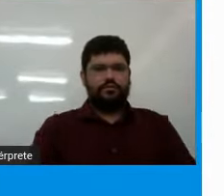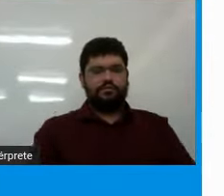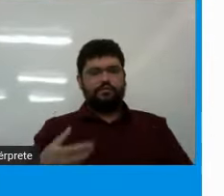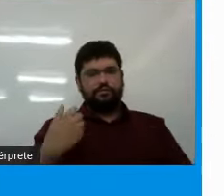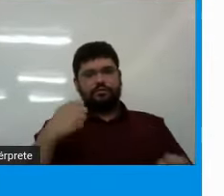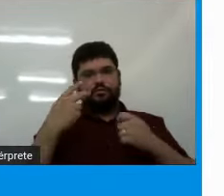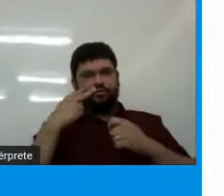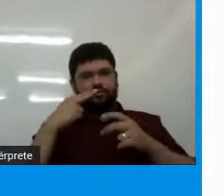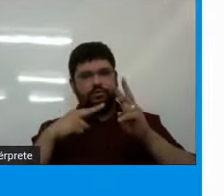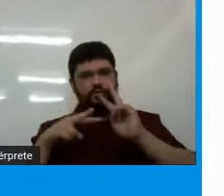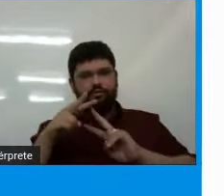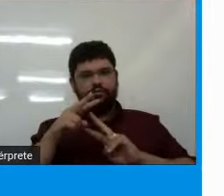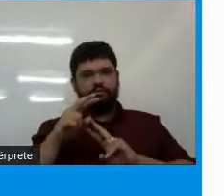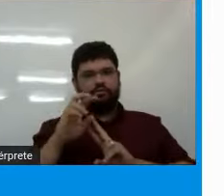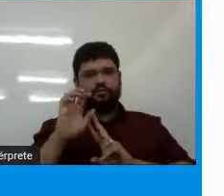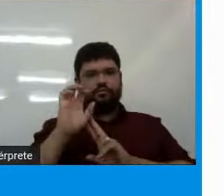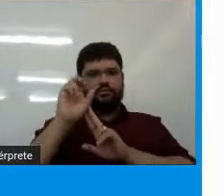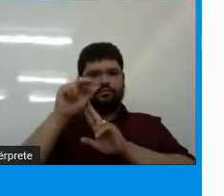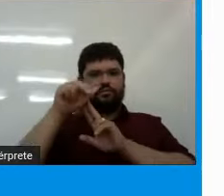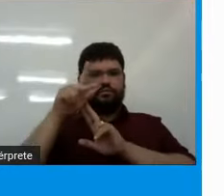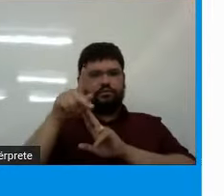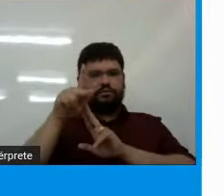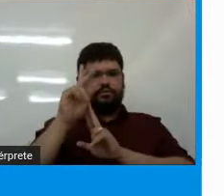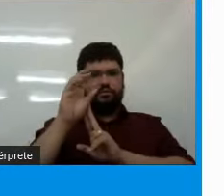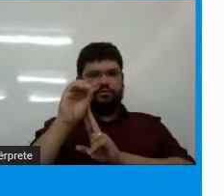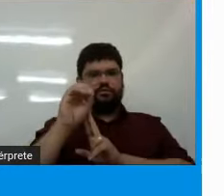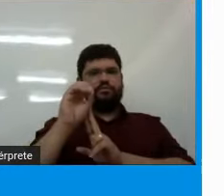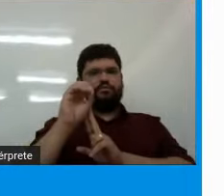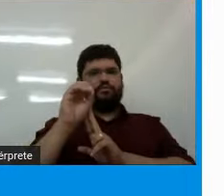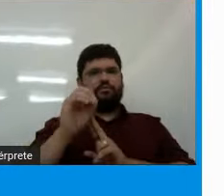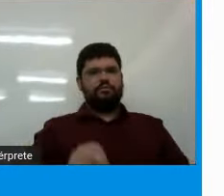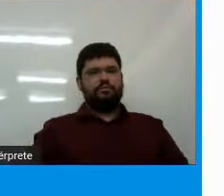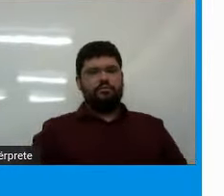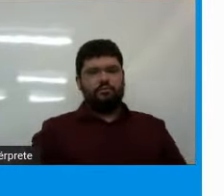olhadinha no Anchor, que é uma ferramenta de...